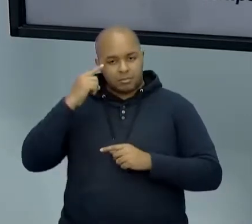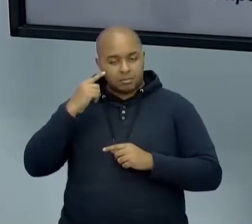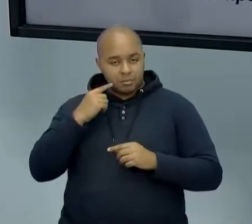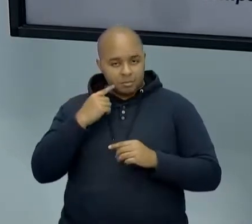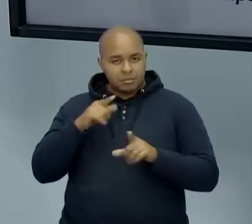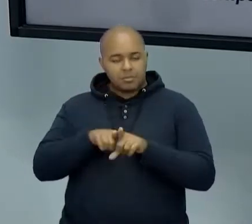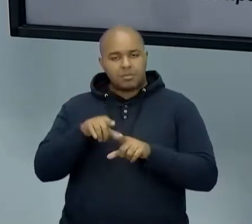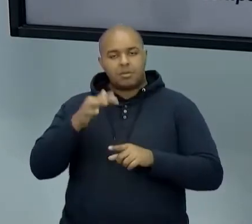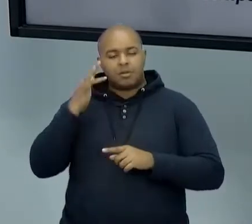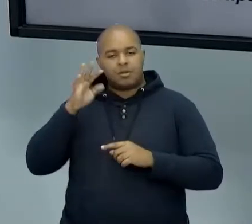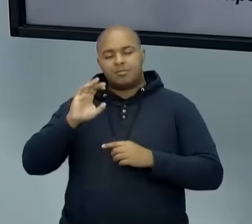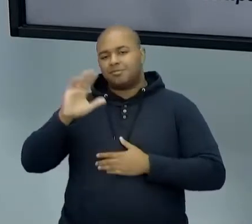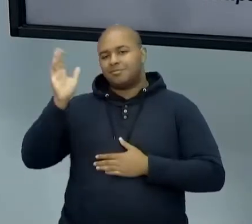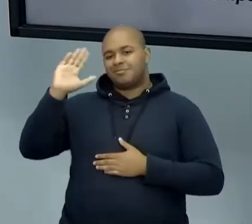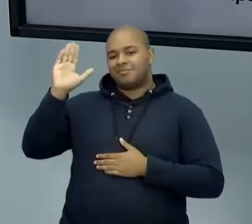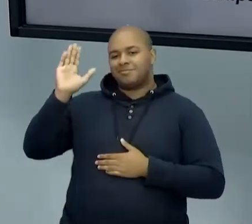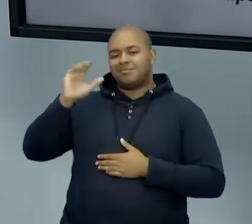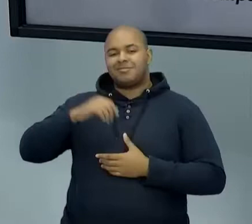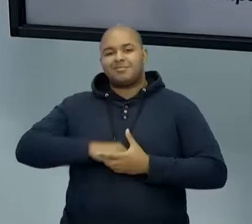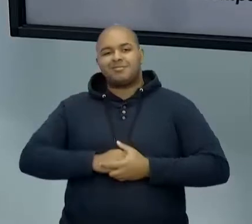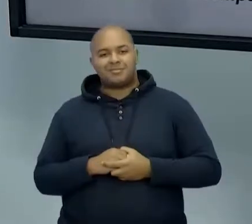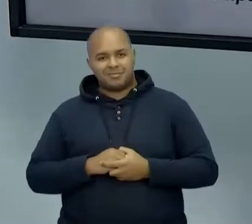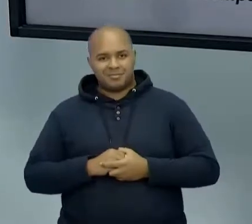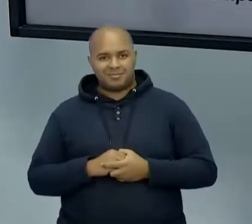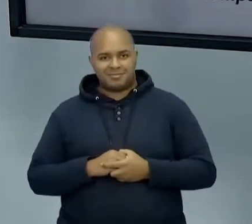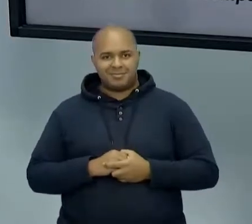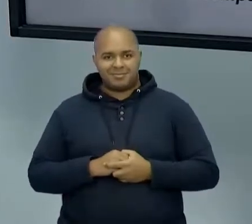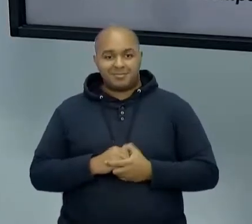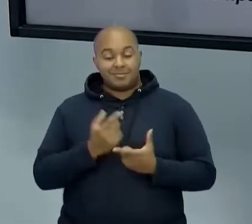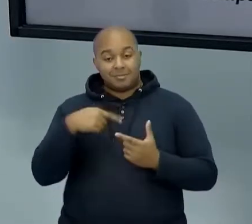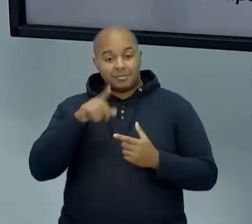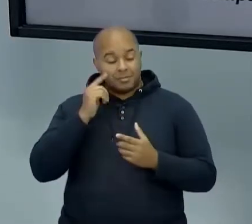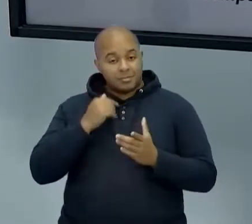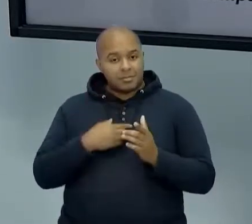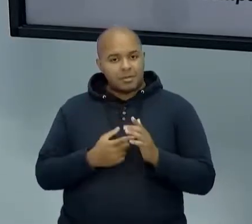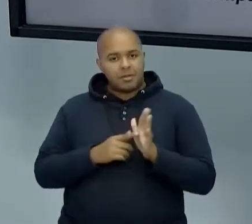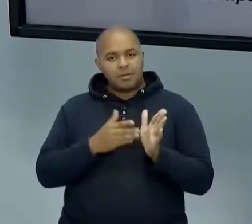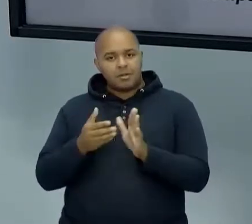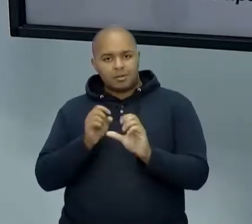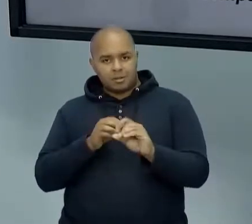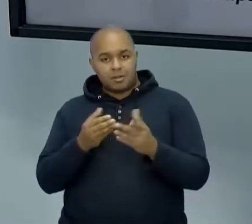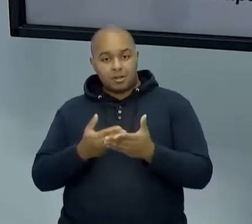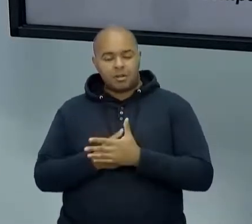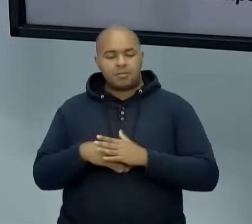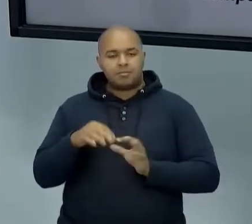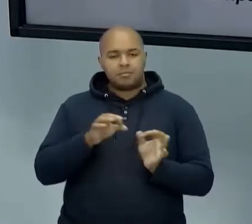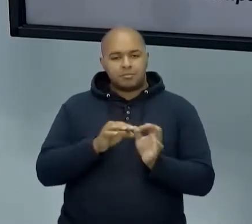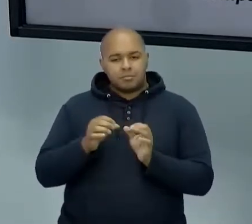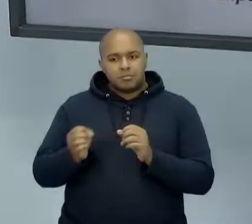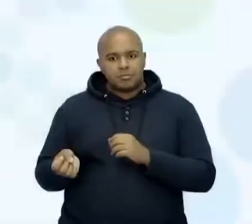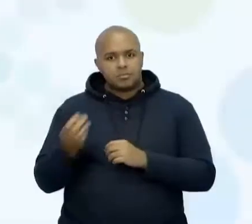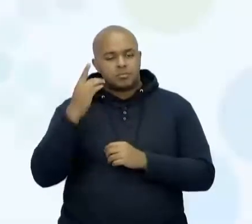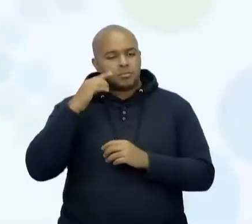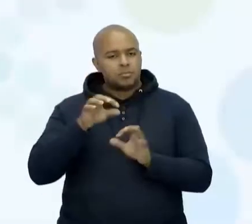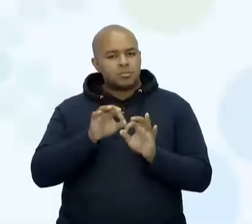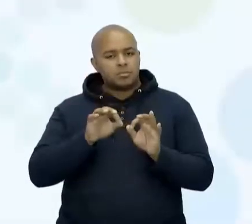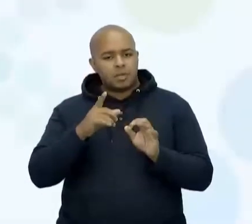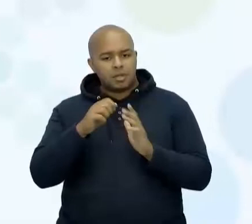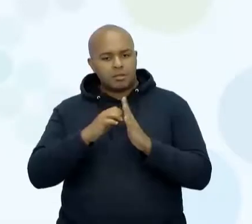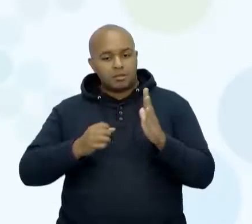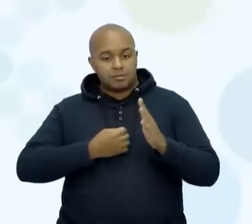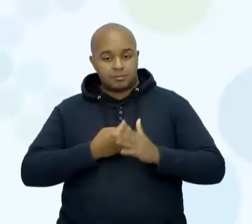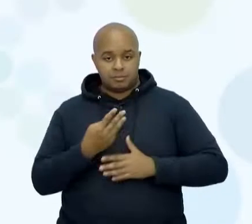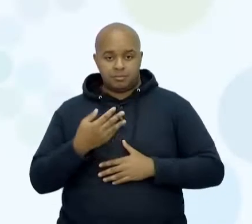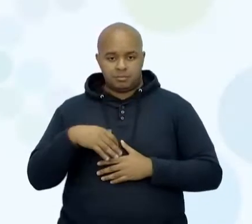e com o Felipe. Olá! E aí a gente vai lá para a nossa aula Materiais Inovadores,